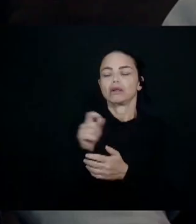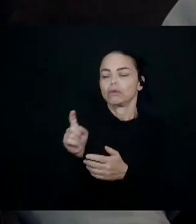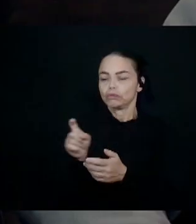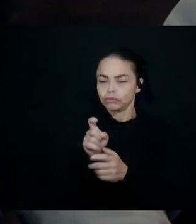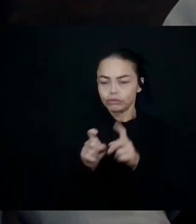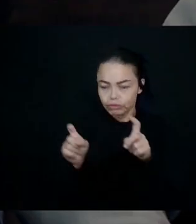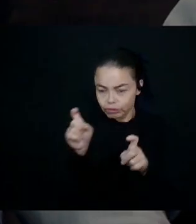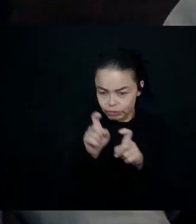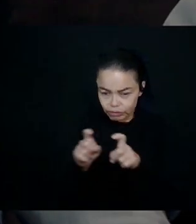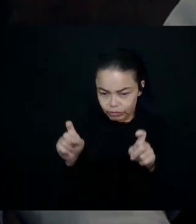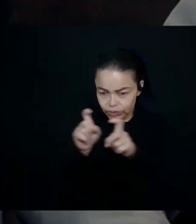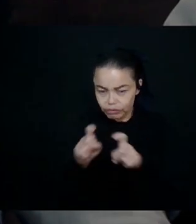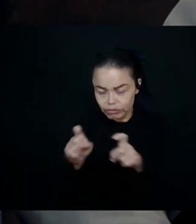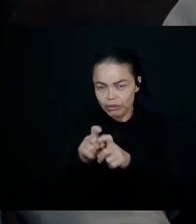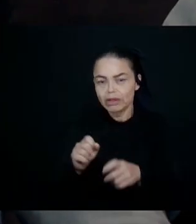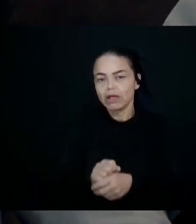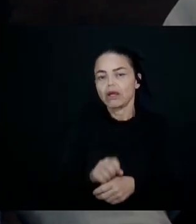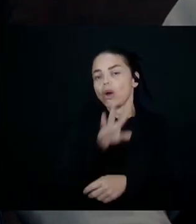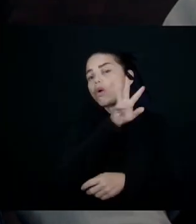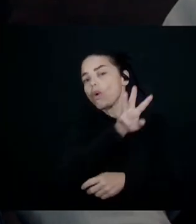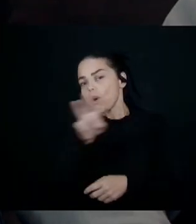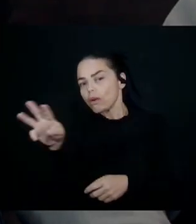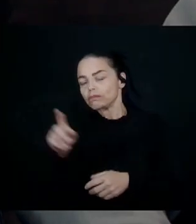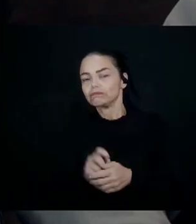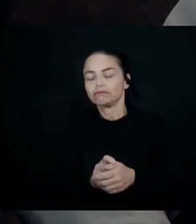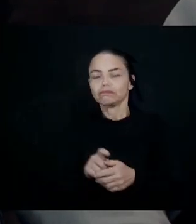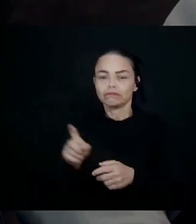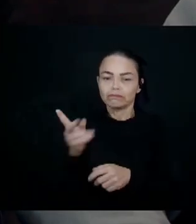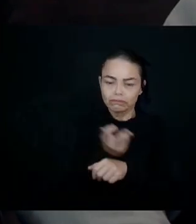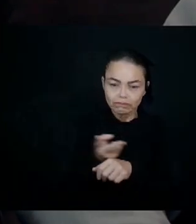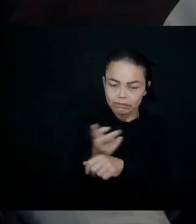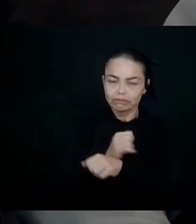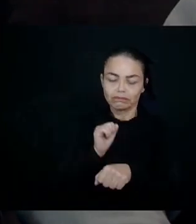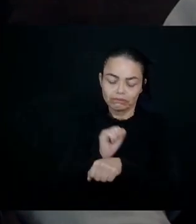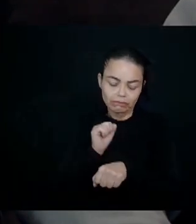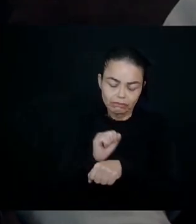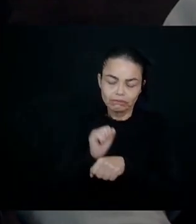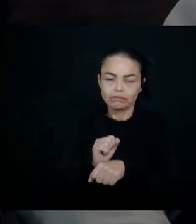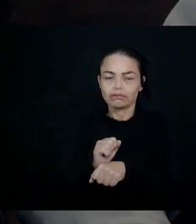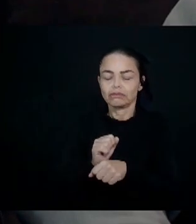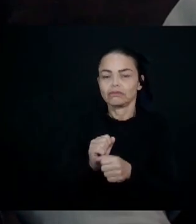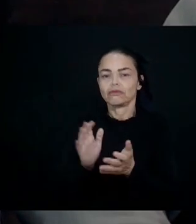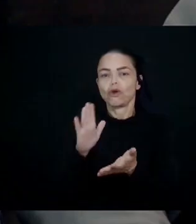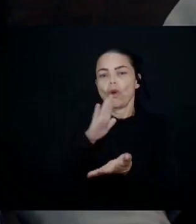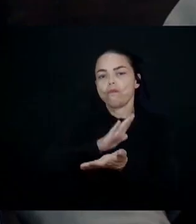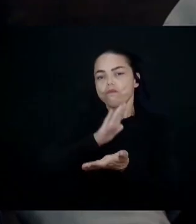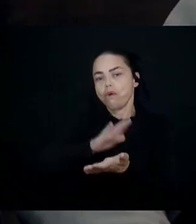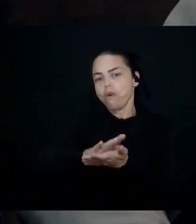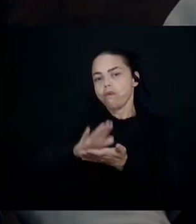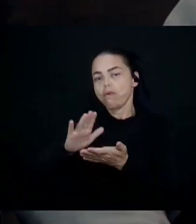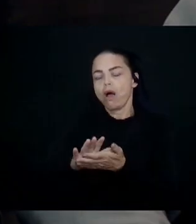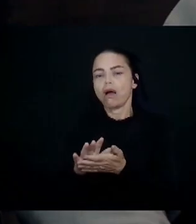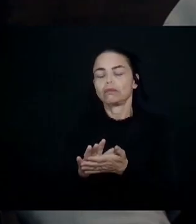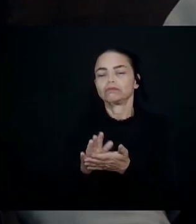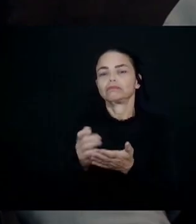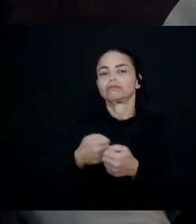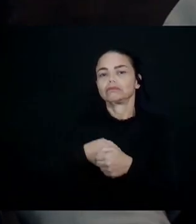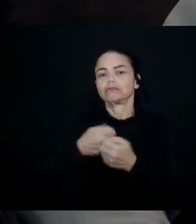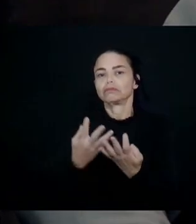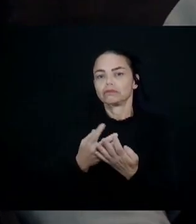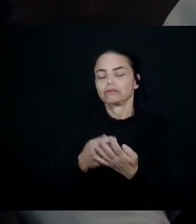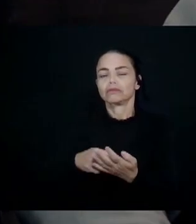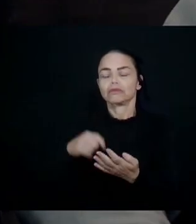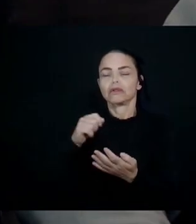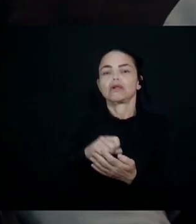para você poder entrar lá e aguardar que você será avisado